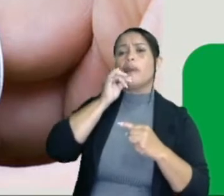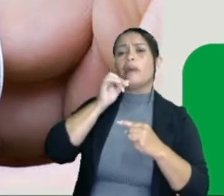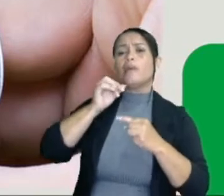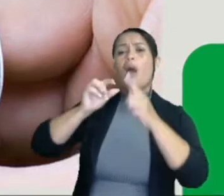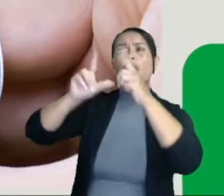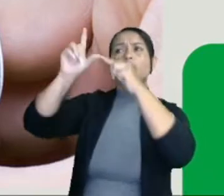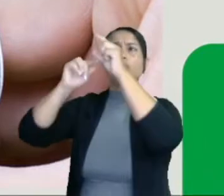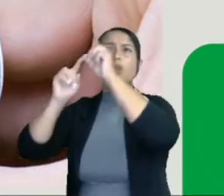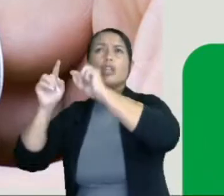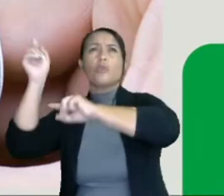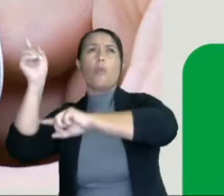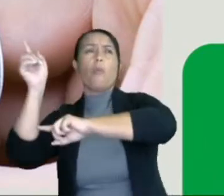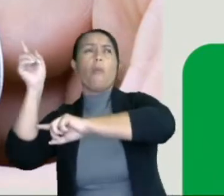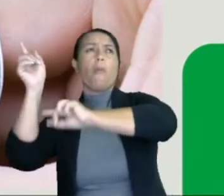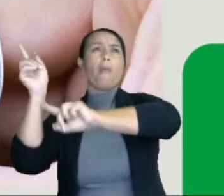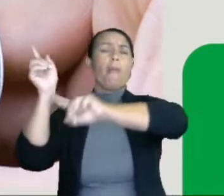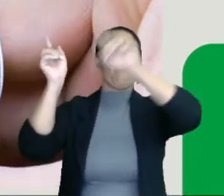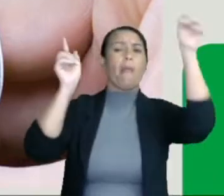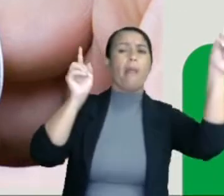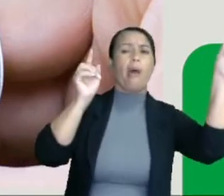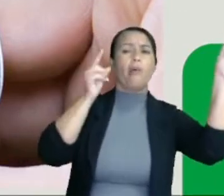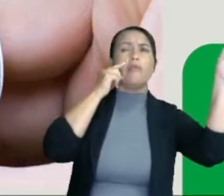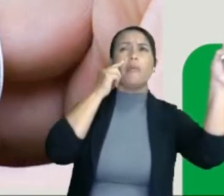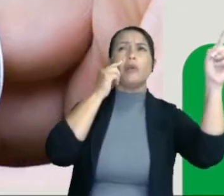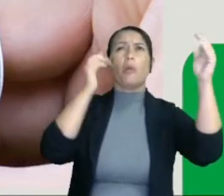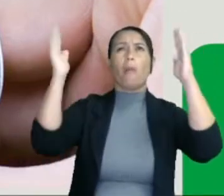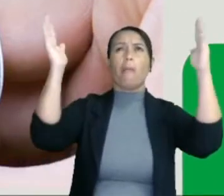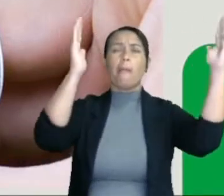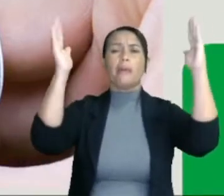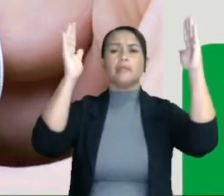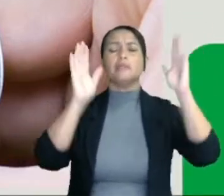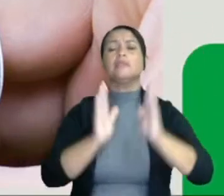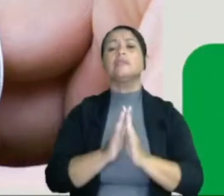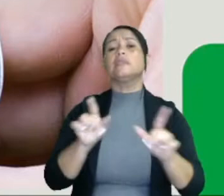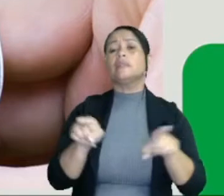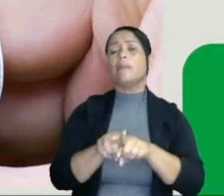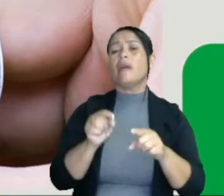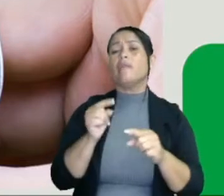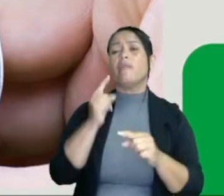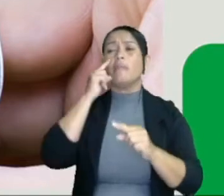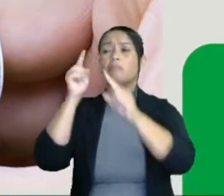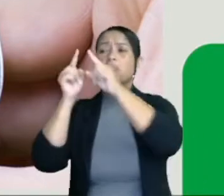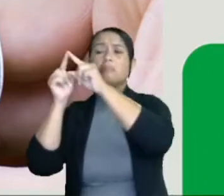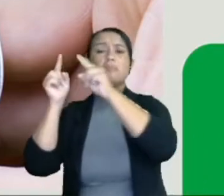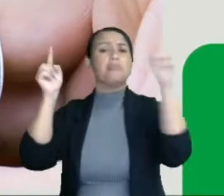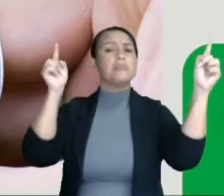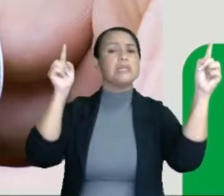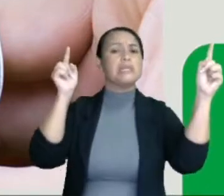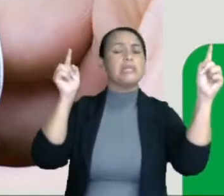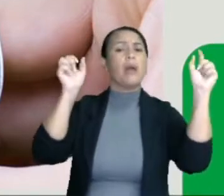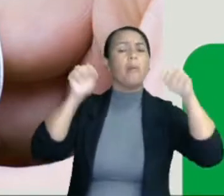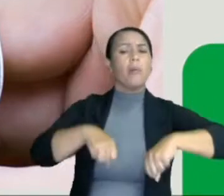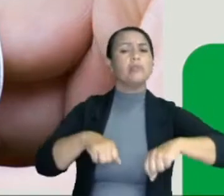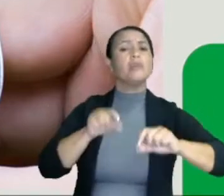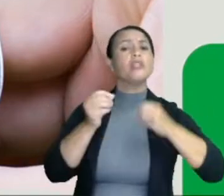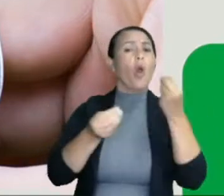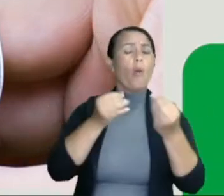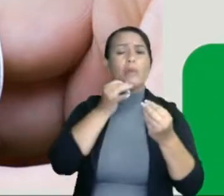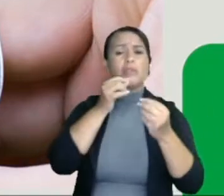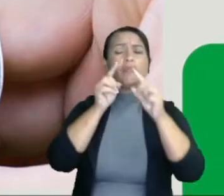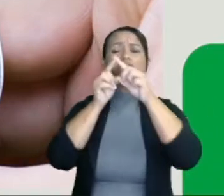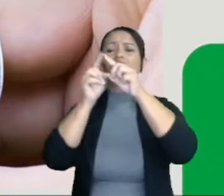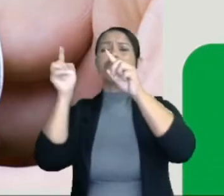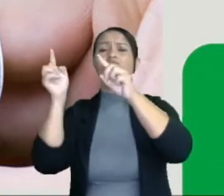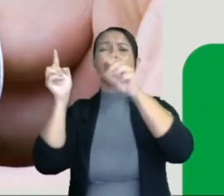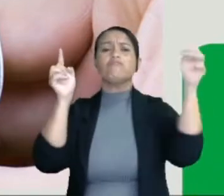Cruzeiro do Sul que eu mencionei, né? Esse conjunto de estrelas aí, o astrolábio vai possibilitar que você faça a